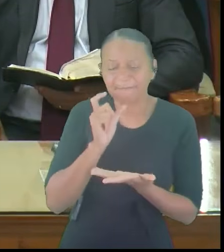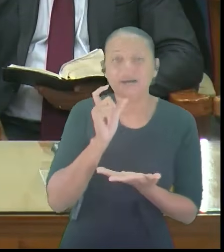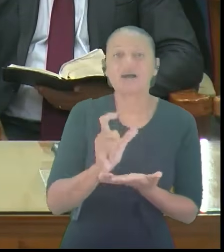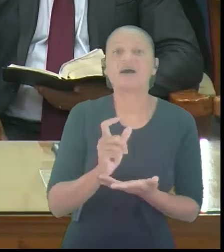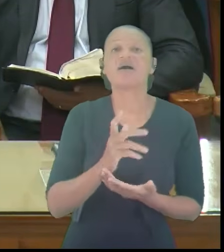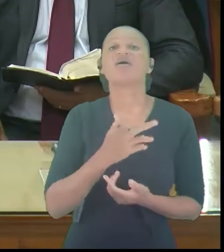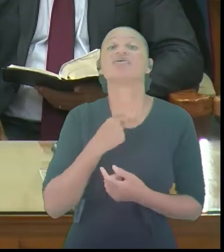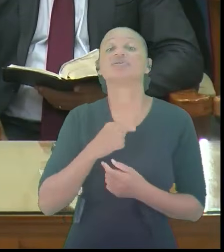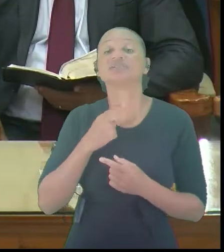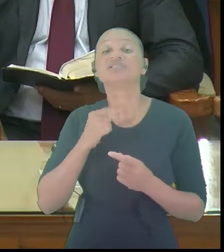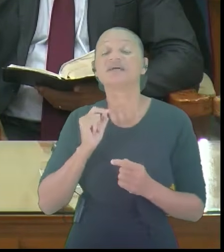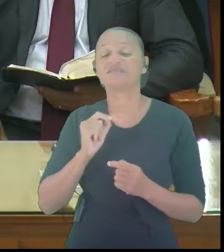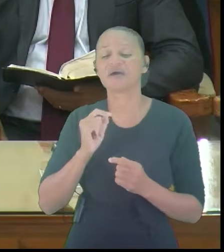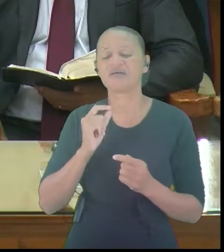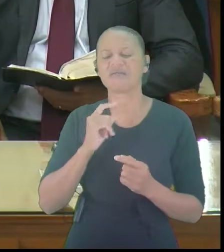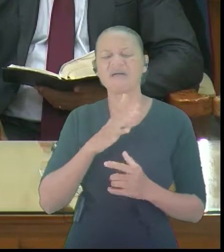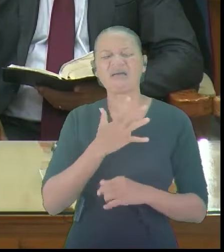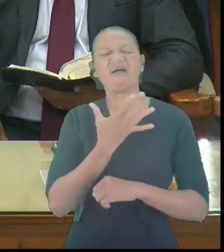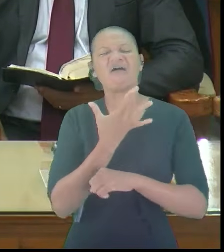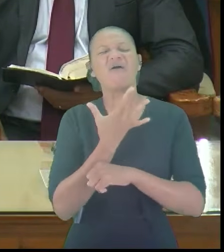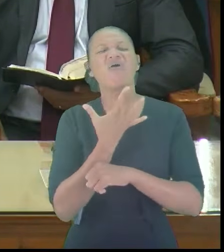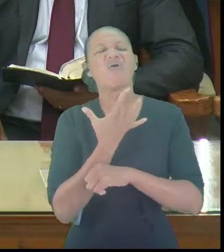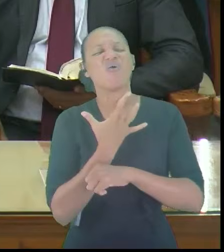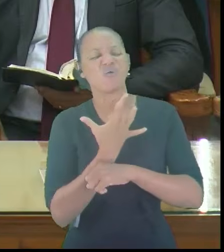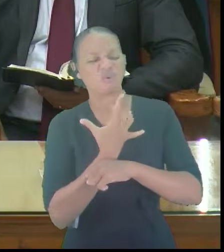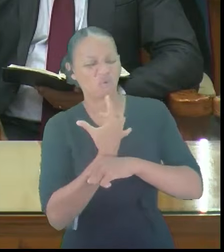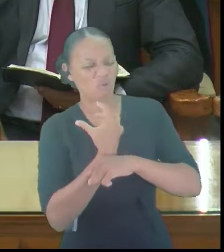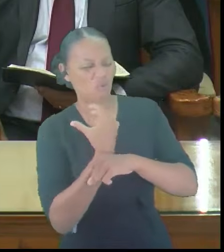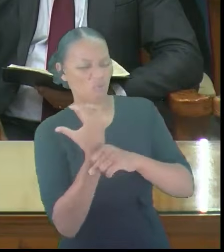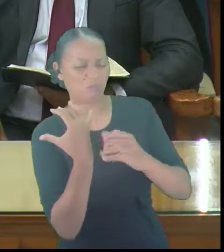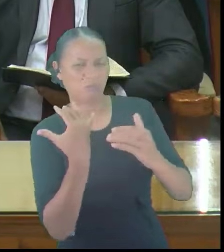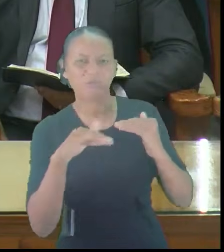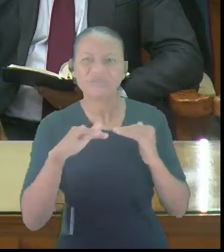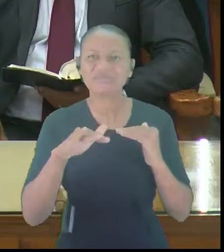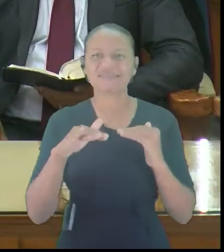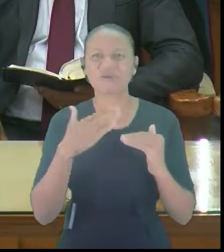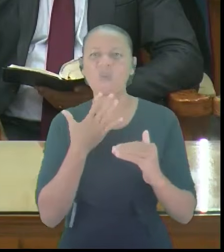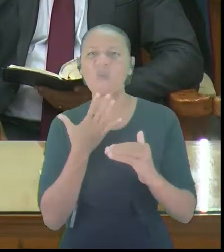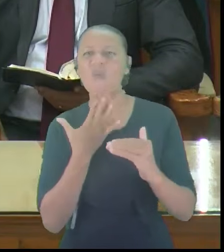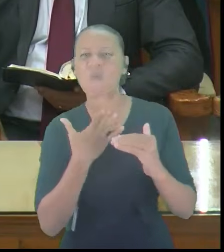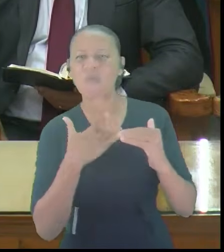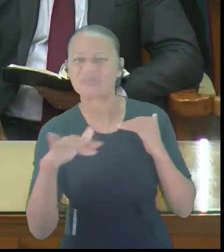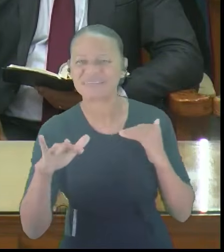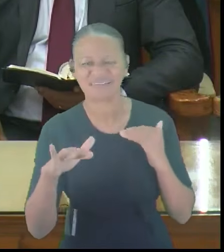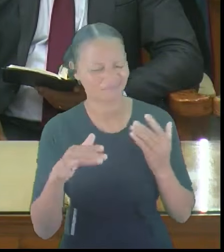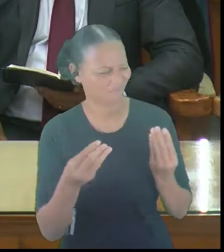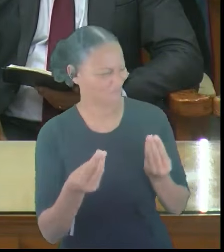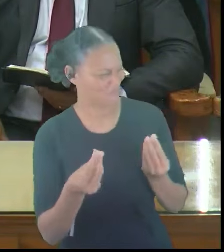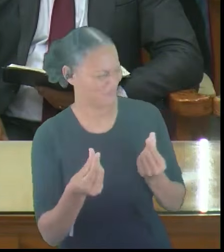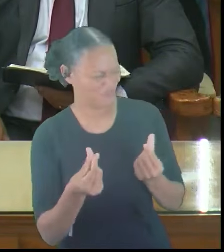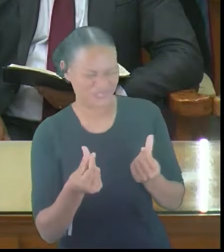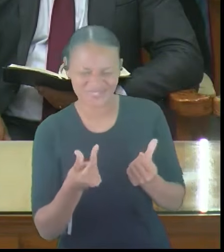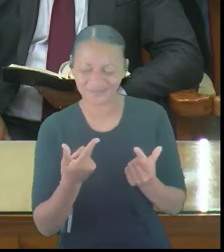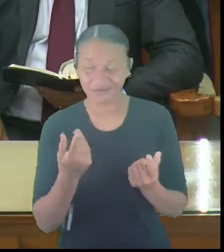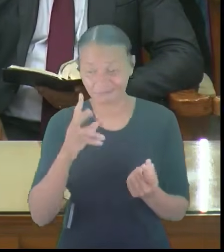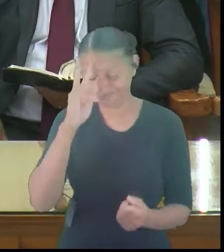pompiciência dos olhos. Aí o irmão disse, mas o que é pompiciência? Ele disse, sei não. Glória a Deus.